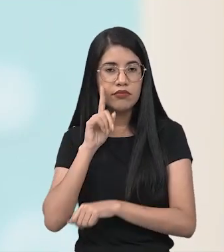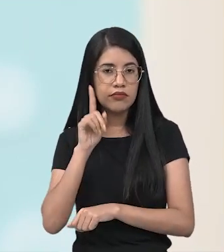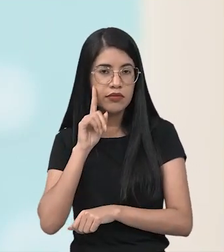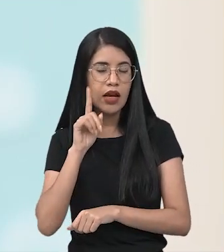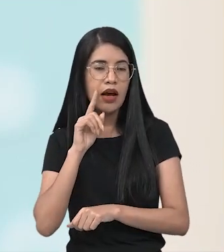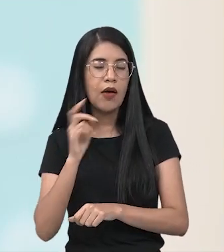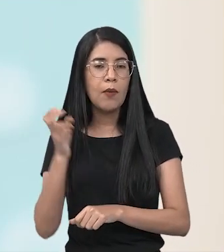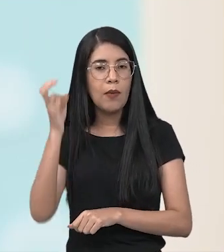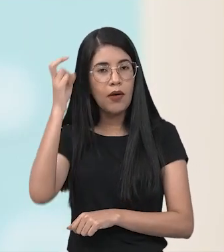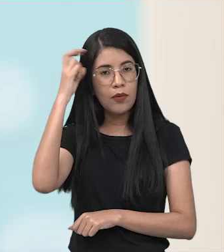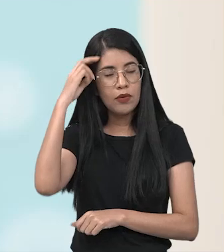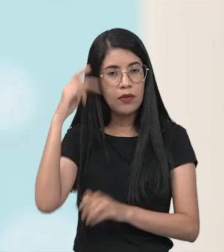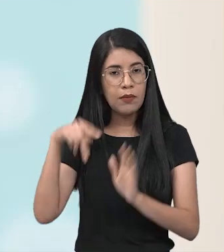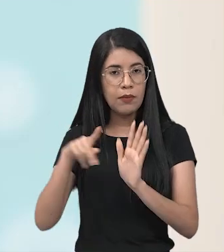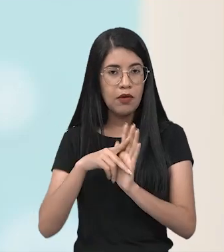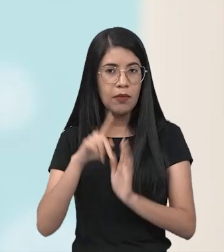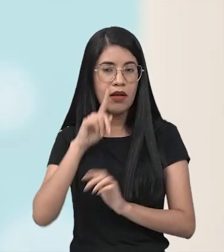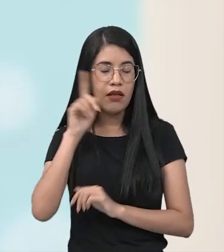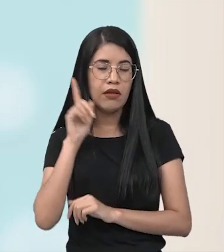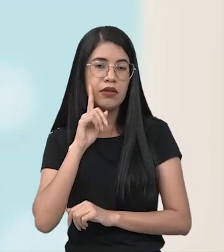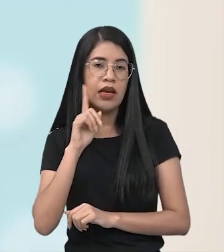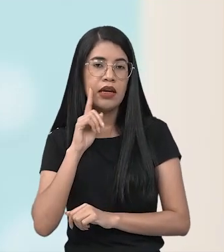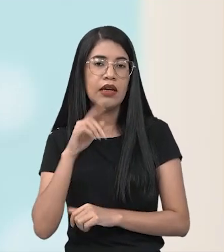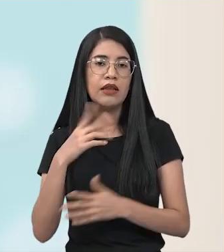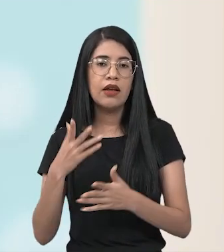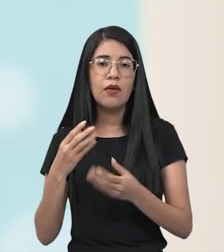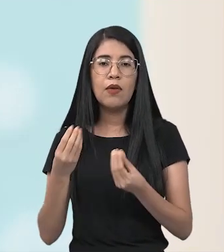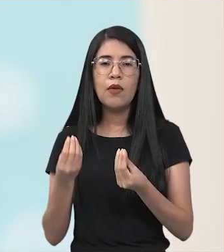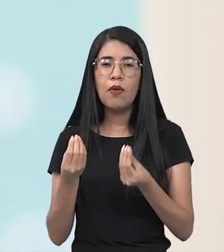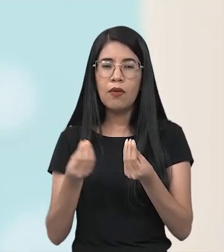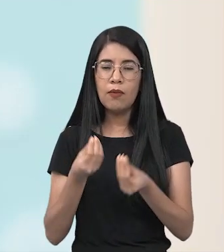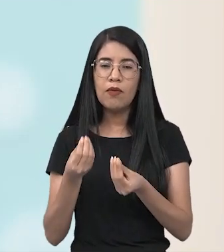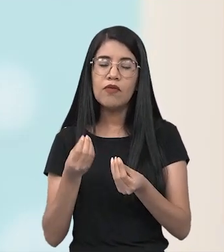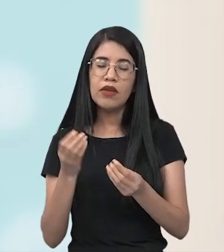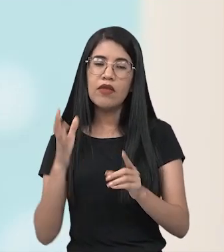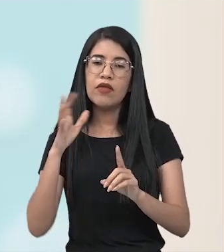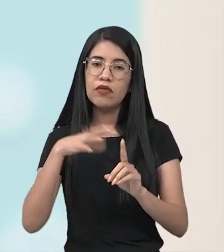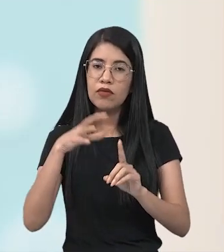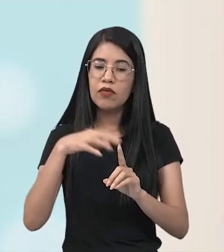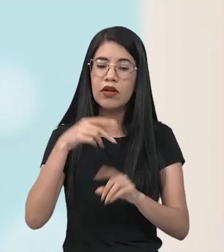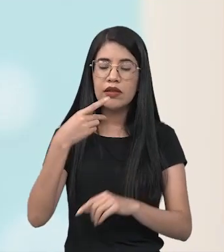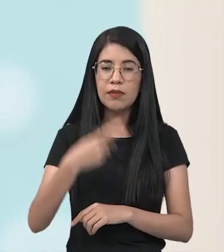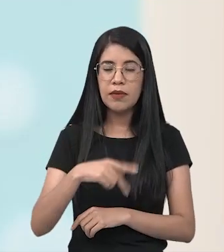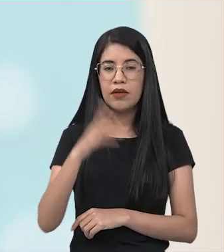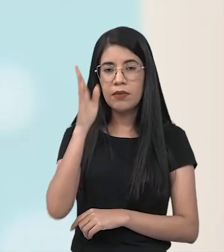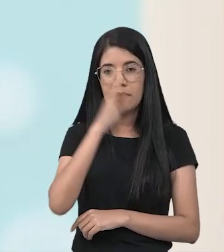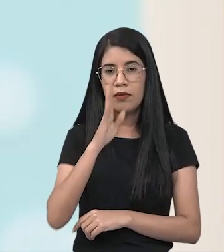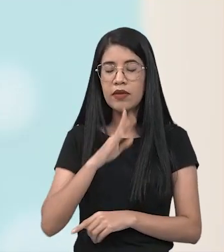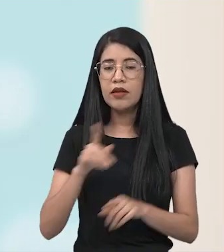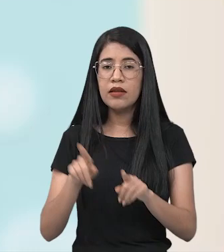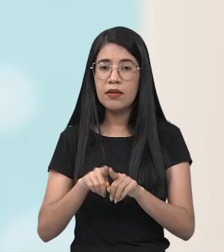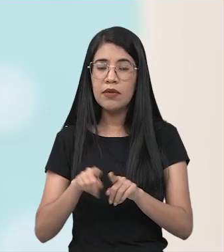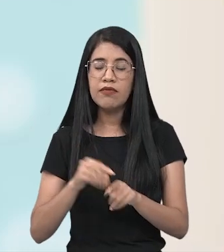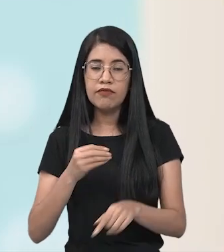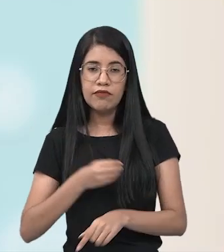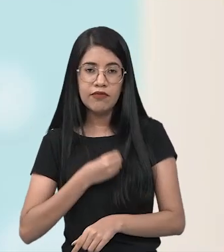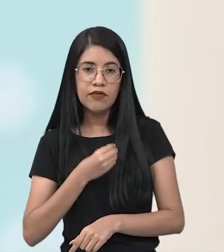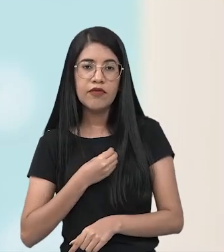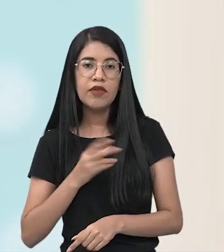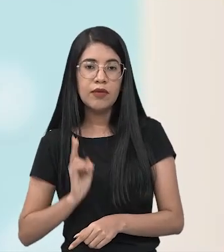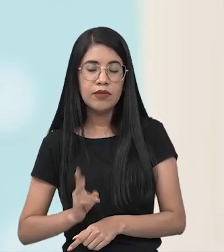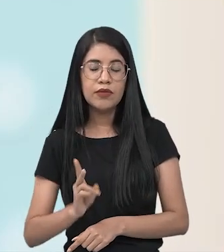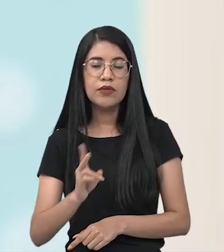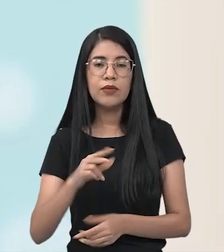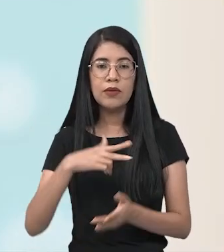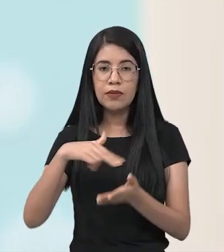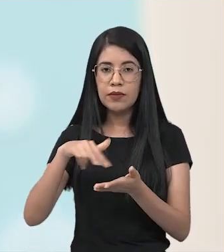movimento cultural que a gente acabou tendo a reflexo aqui no Brasil e a gente ainda vive muito disso, dessa